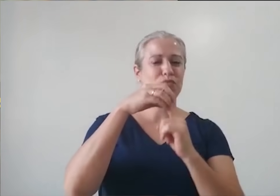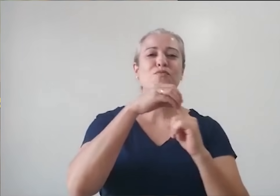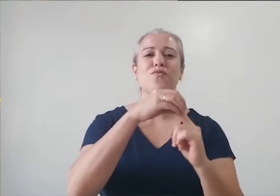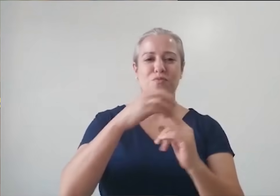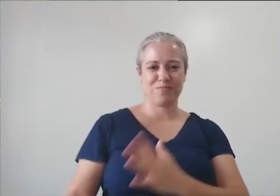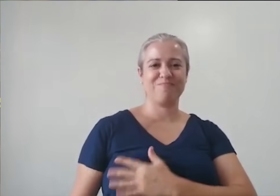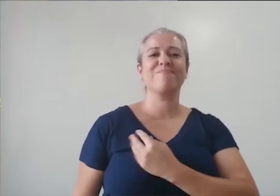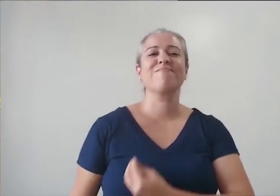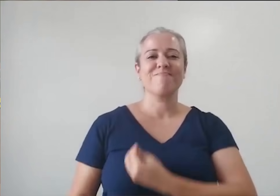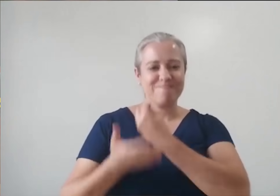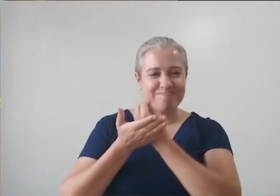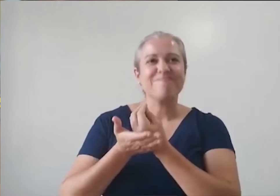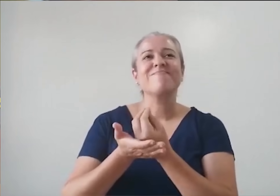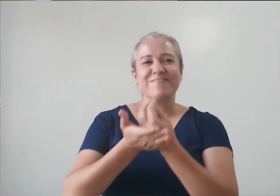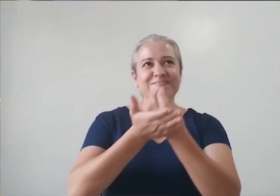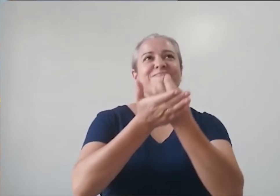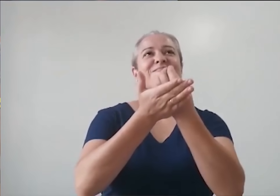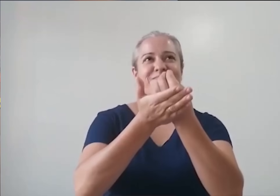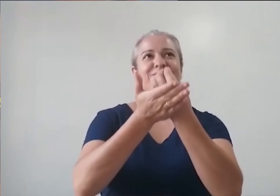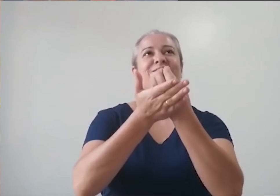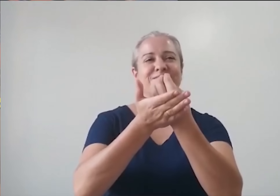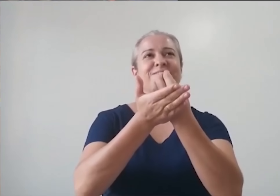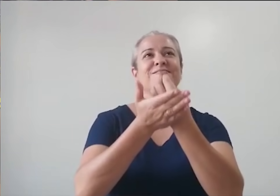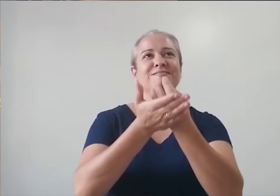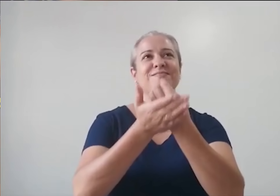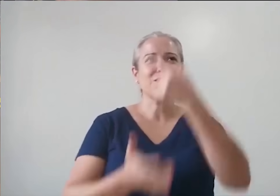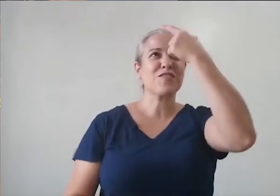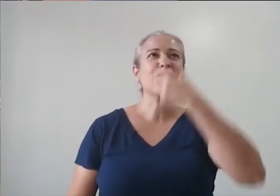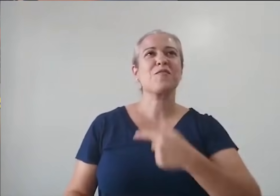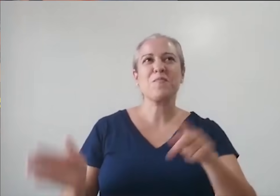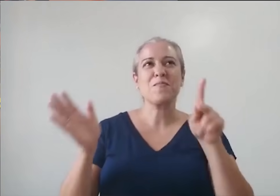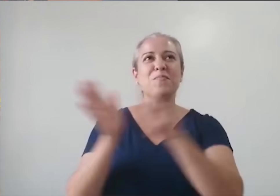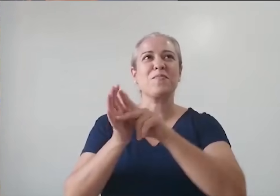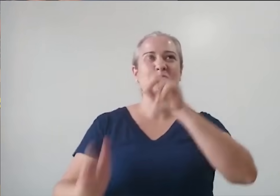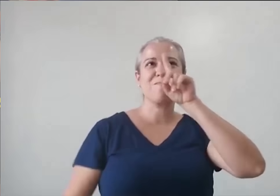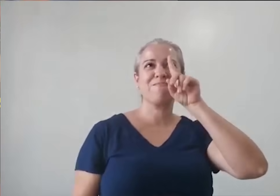Digno da minha vida, tu és Jesus. Oh, eu sou teu,